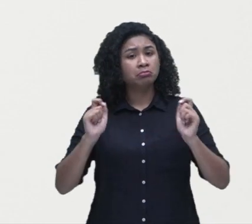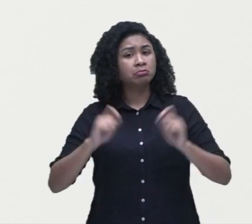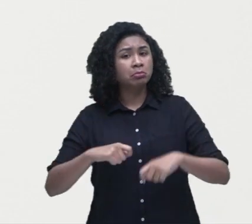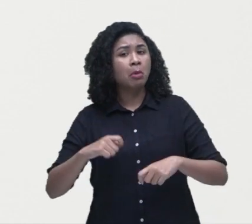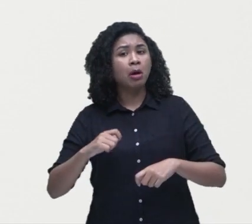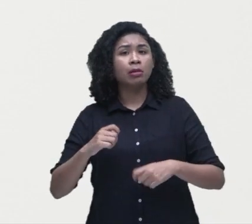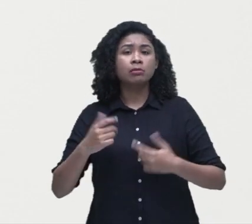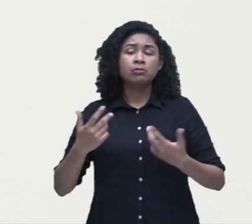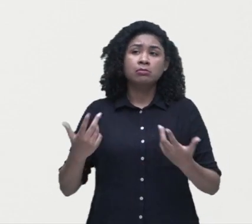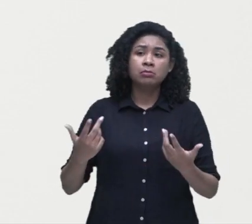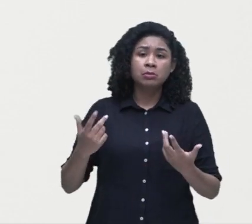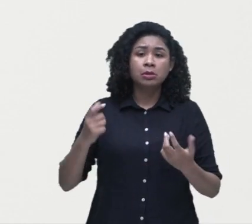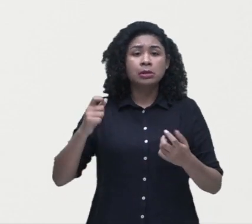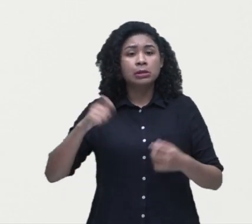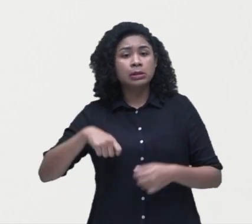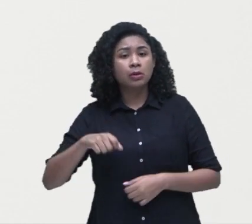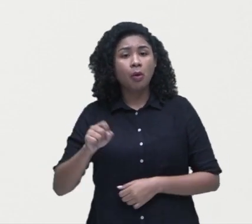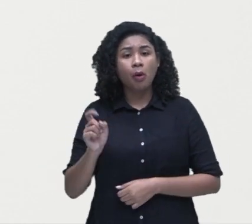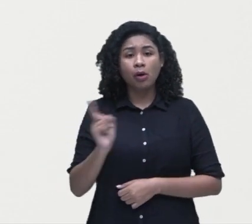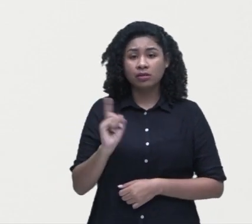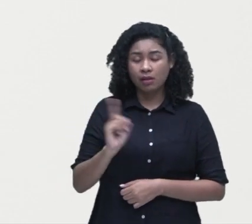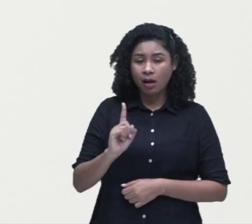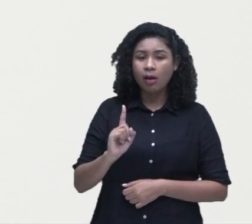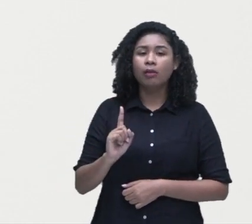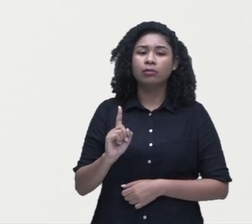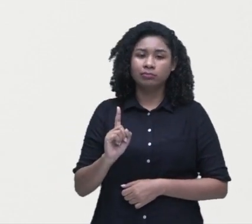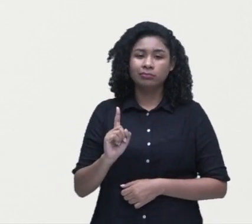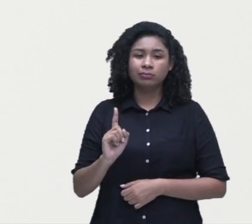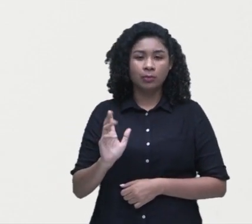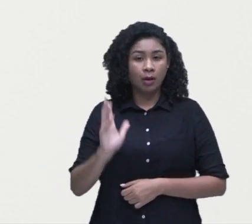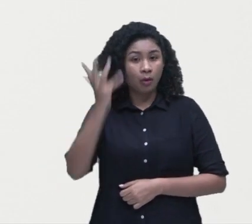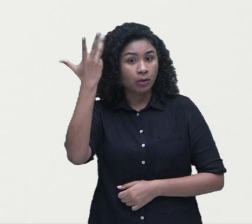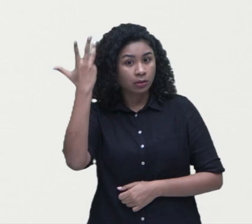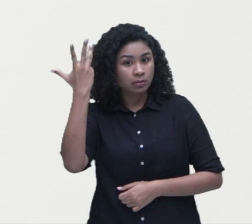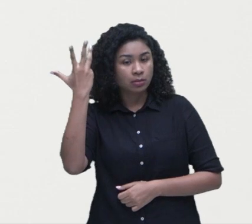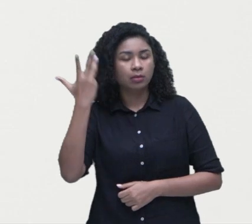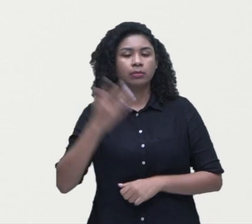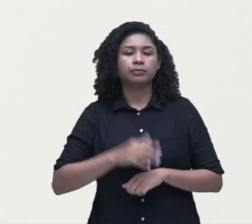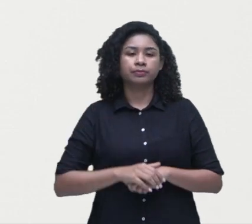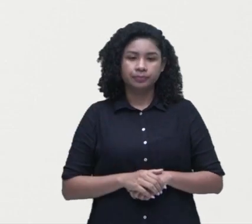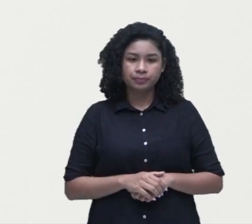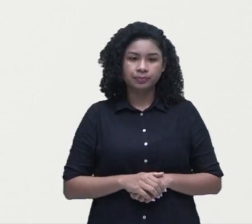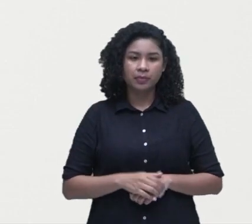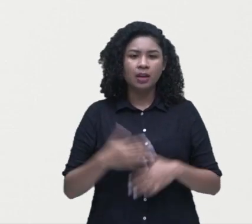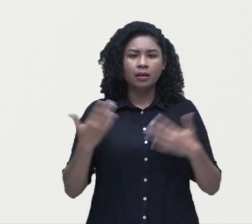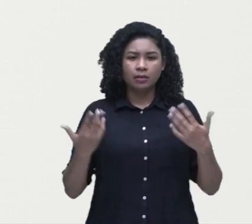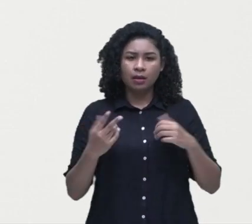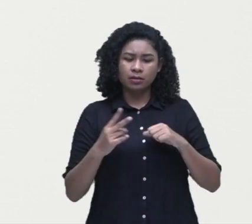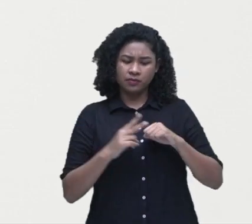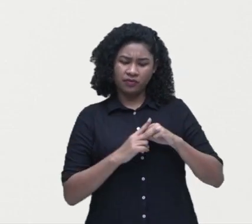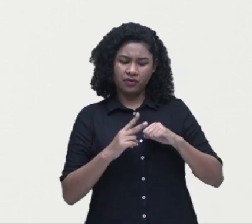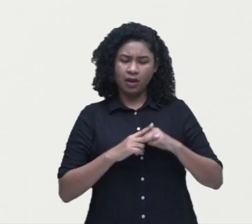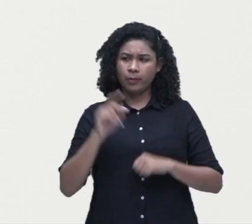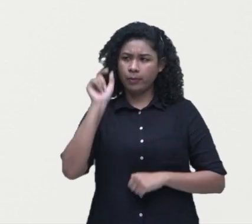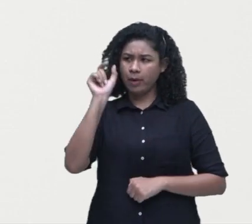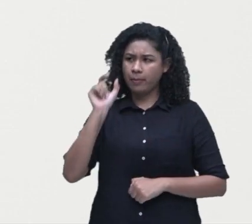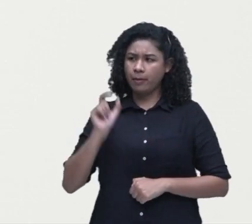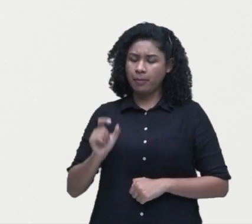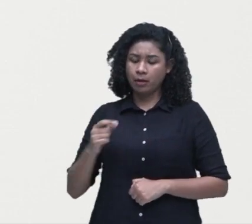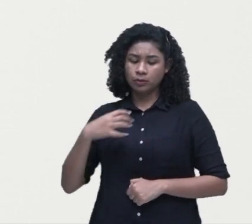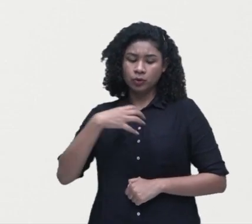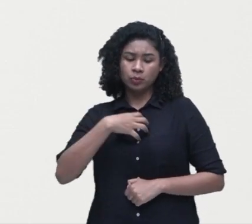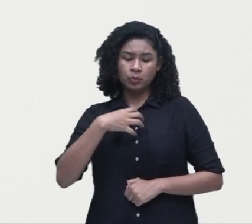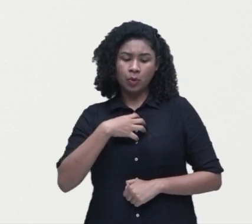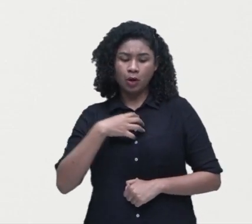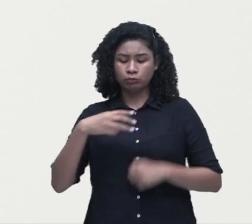apenas suposições. Baseando-se nisso, esses verbos estão em qual modo?